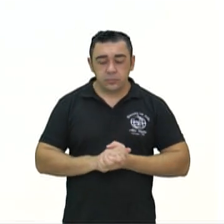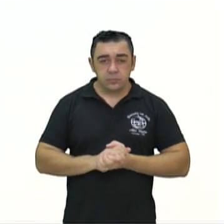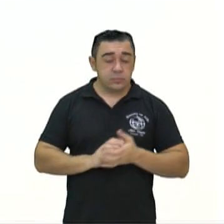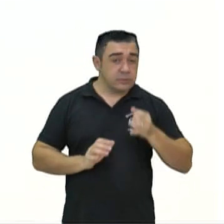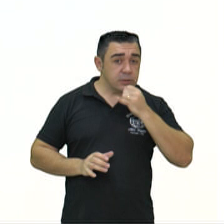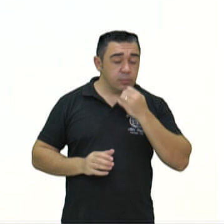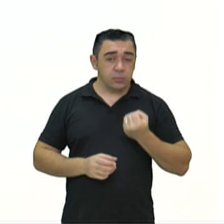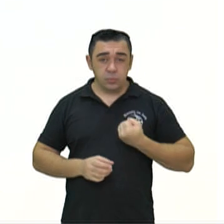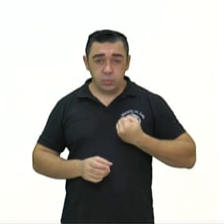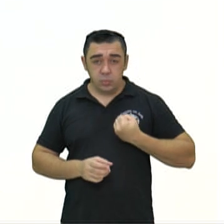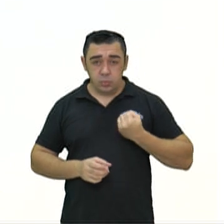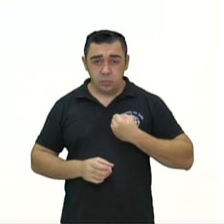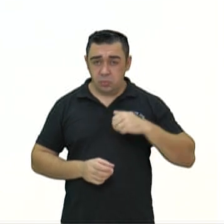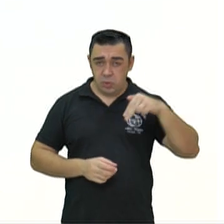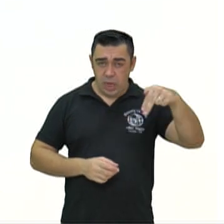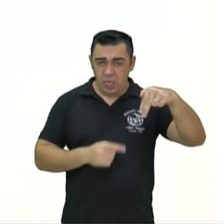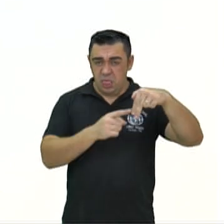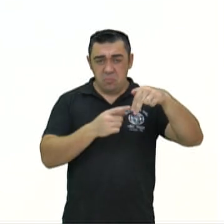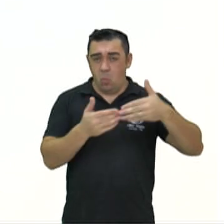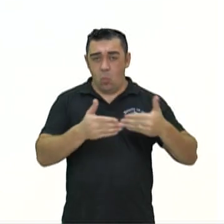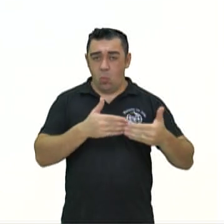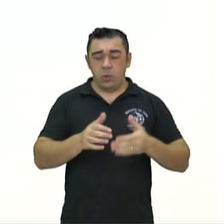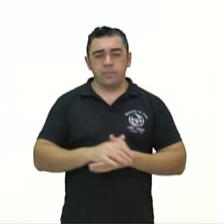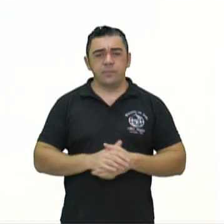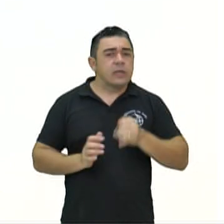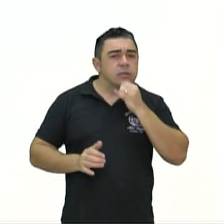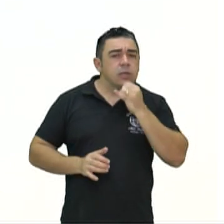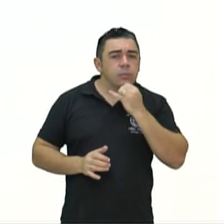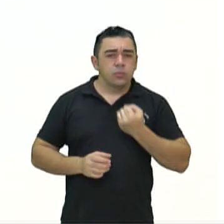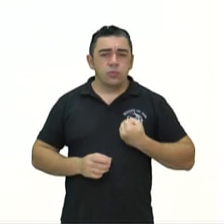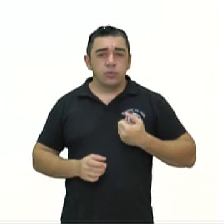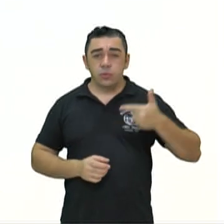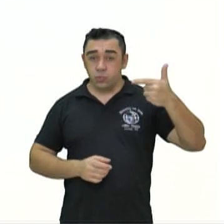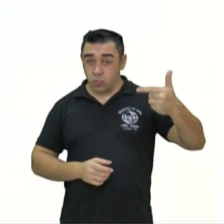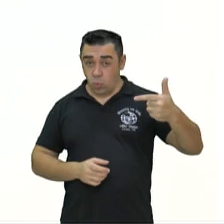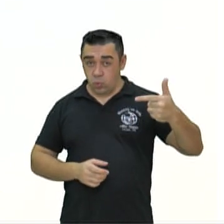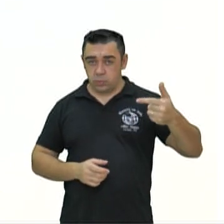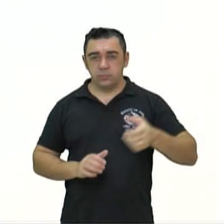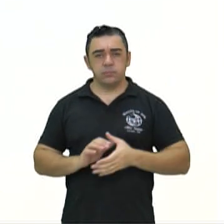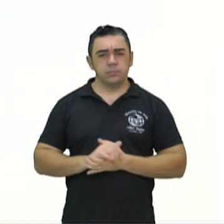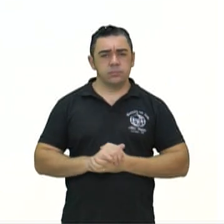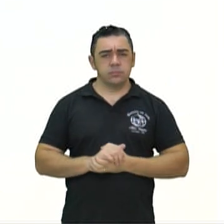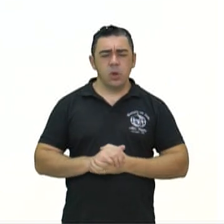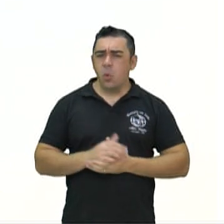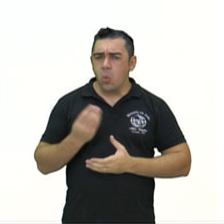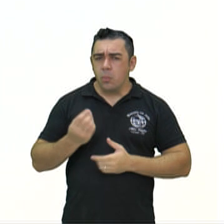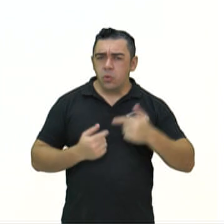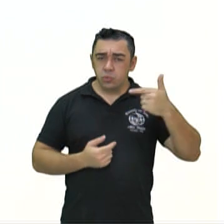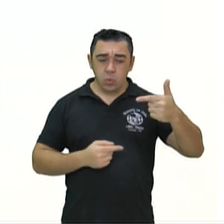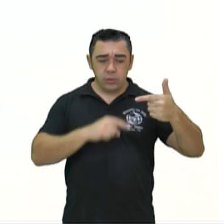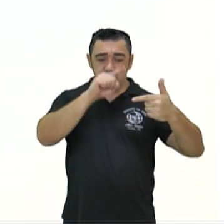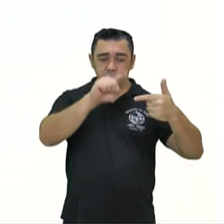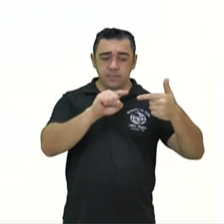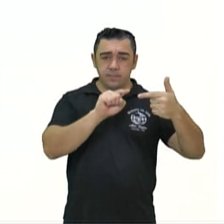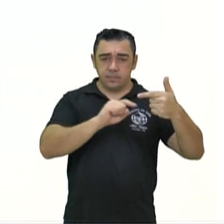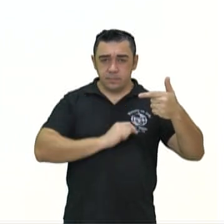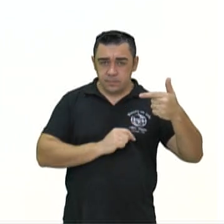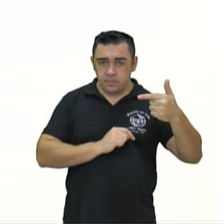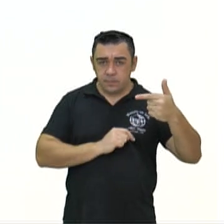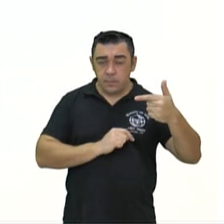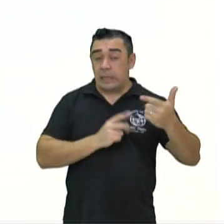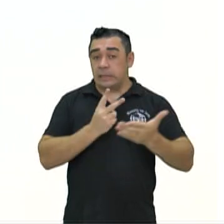de um número n. Vamos pegar o fatorial do número 2. Como é que eu resolvo o fatorial do 2? Eu sempre